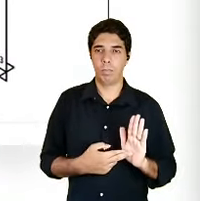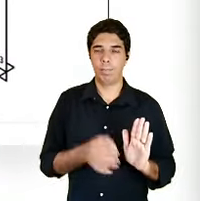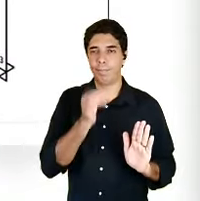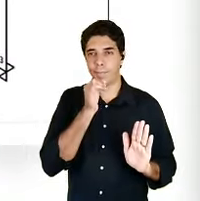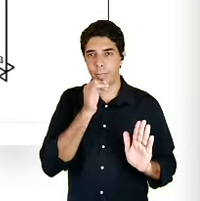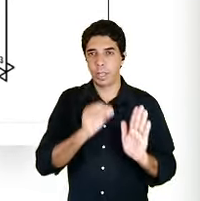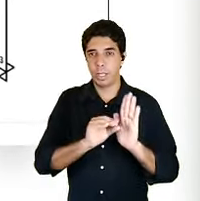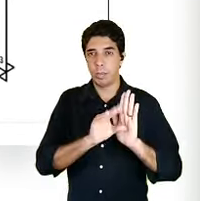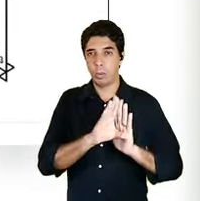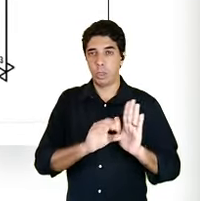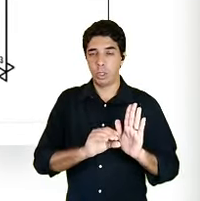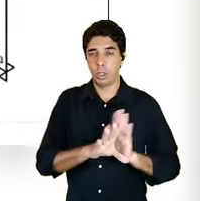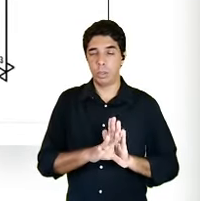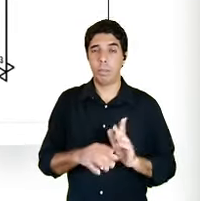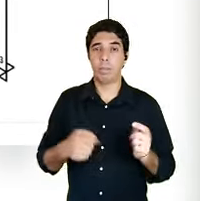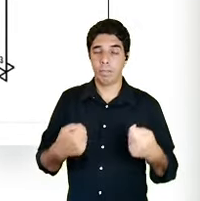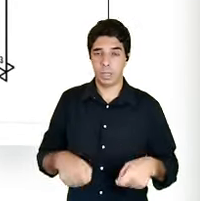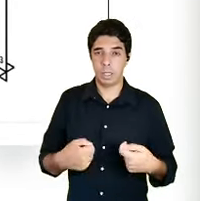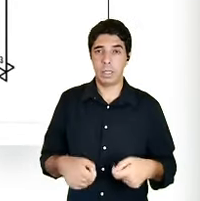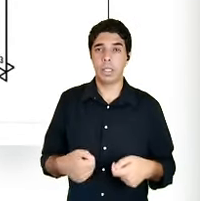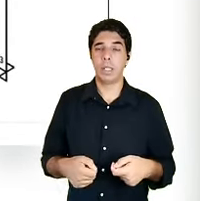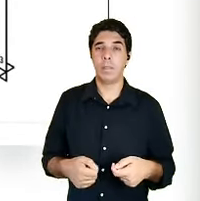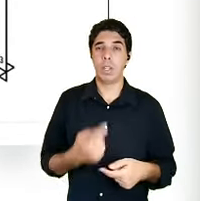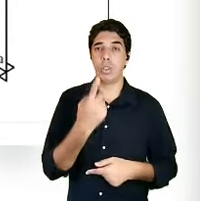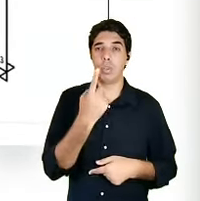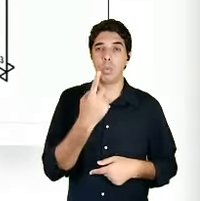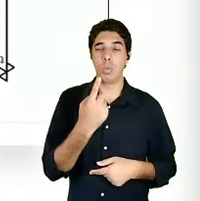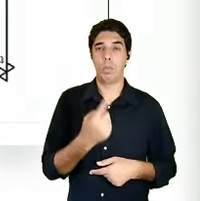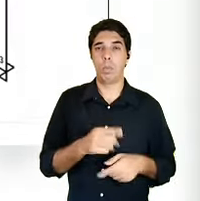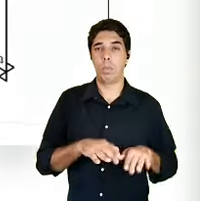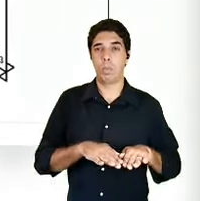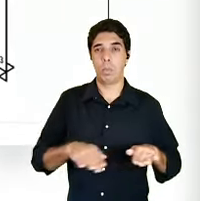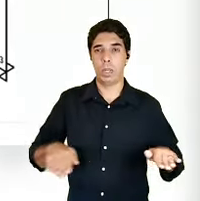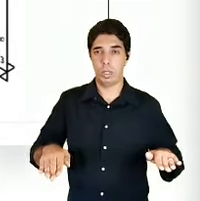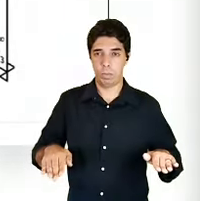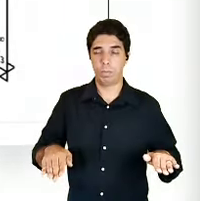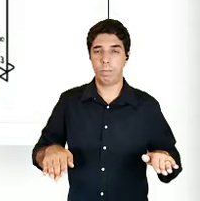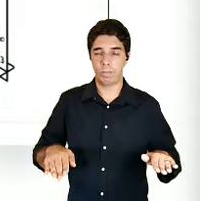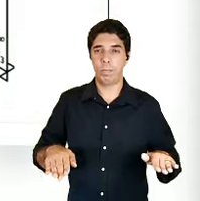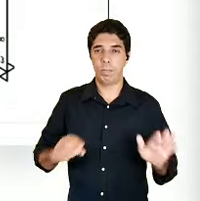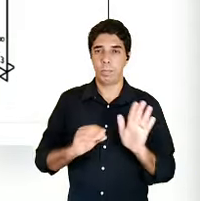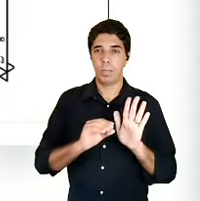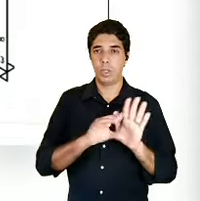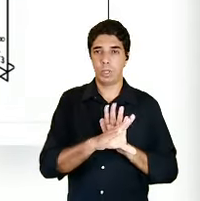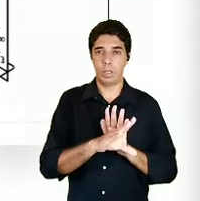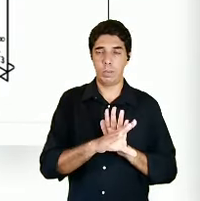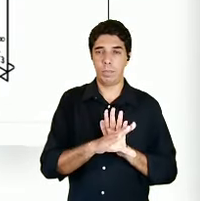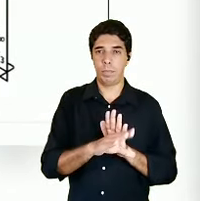Então, todas as minhas projeções elas devem ser representadas em um único plano, que é o plano de